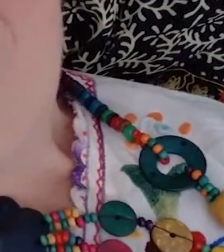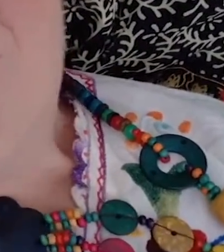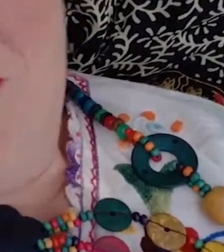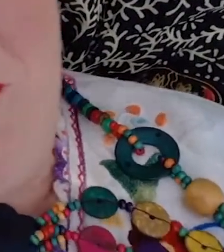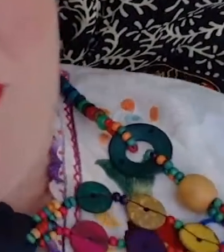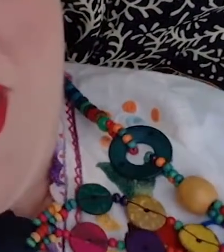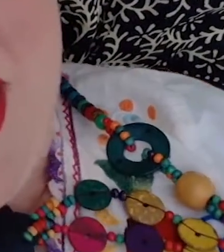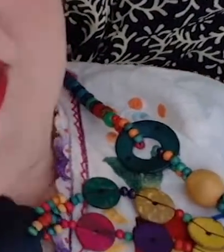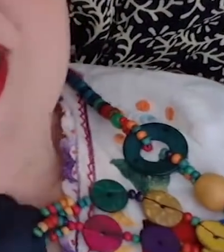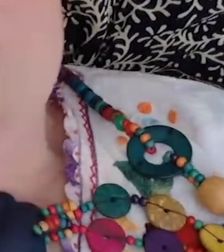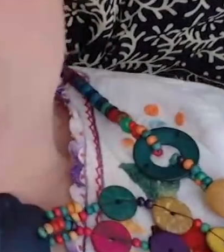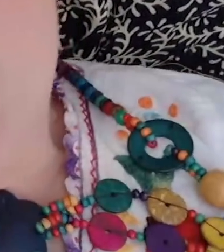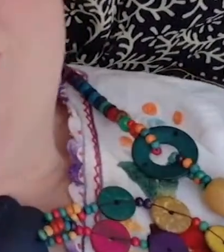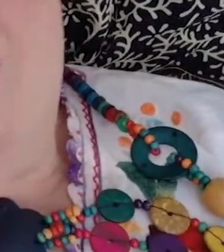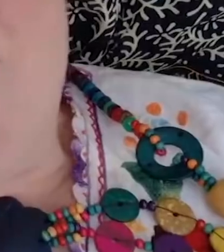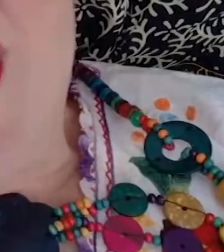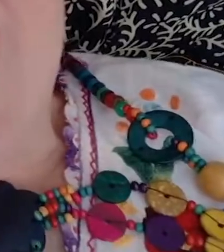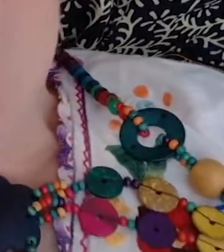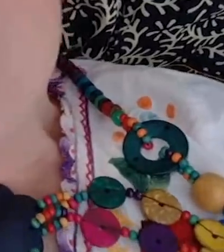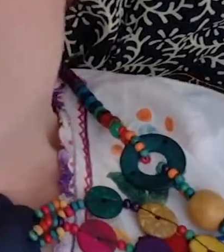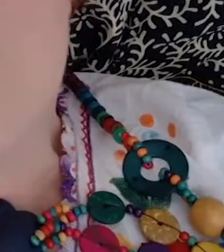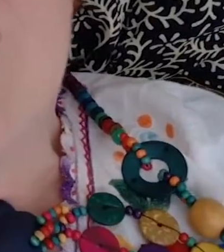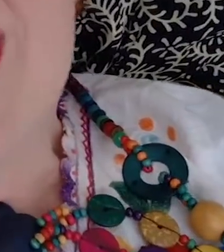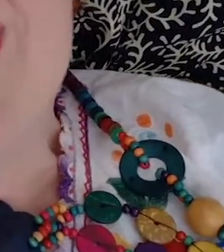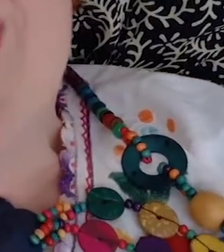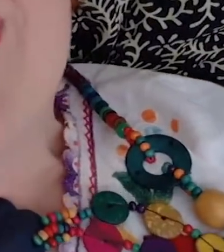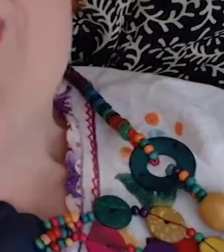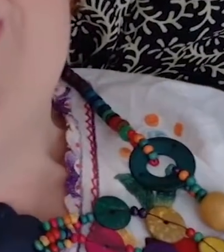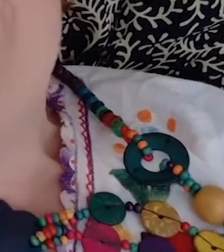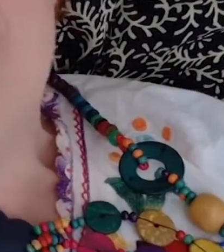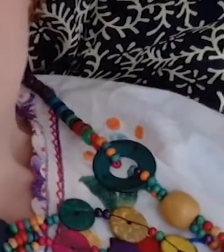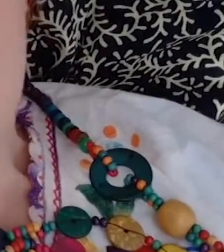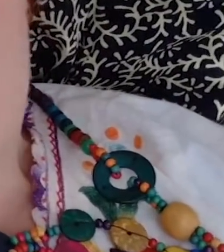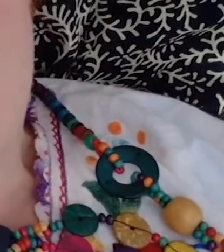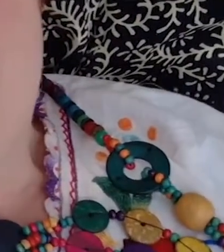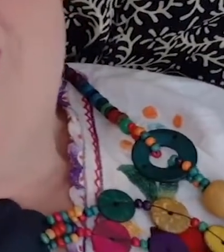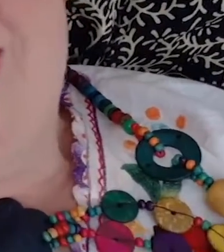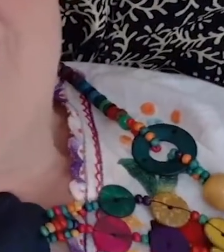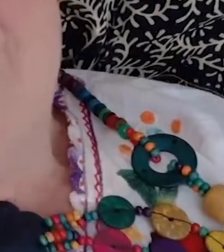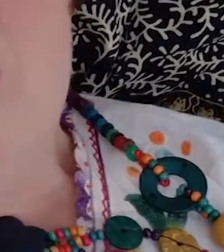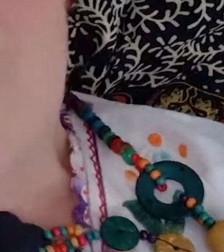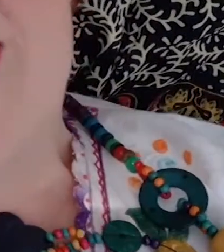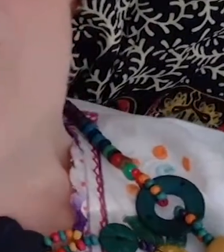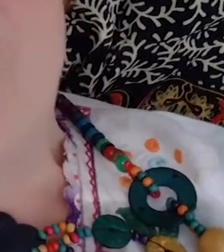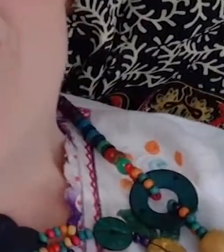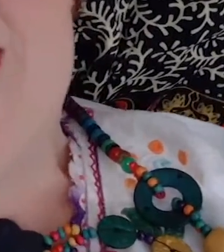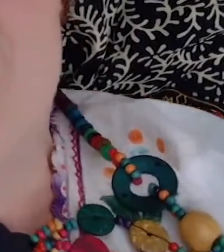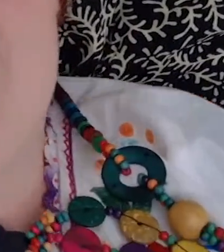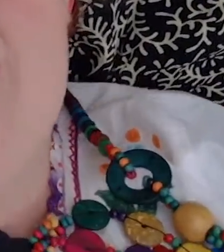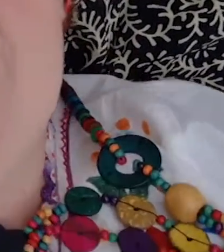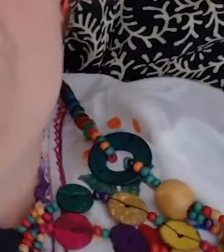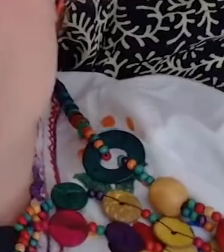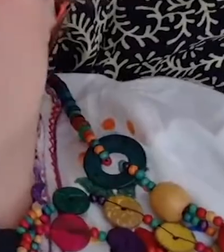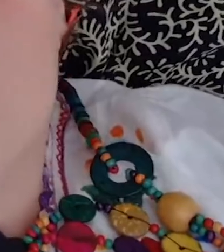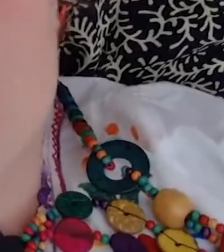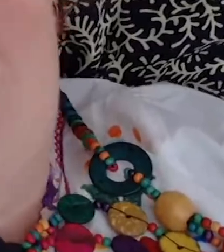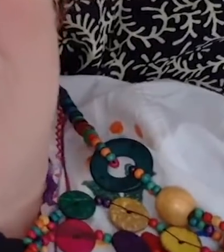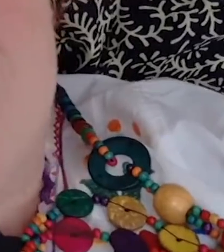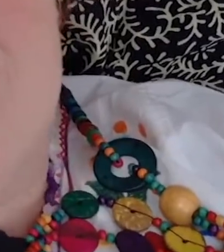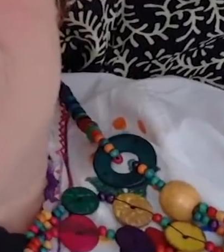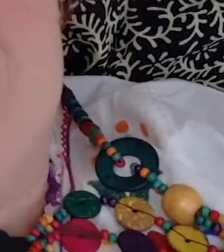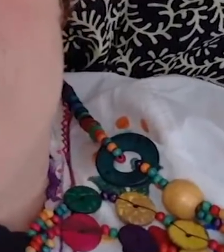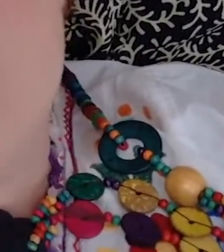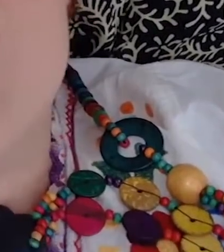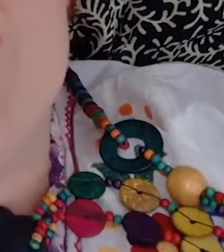lá? E escutem, eu vou ler cantando para vocês, para que vocês